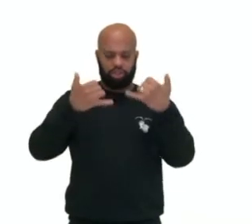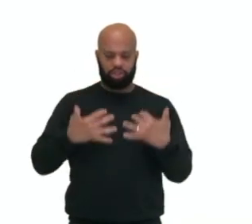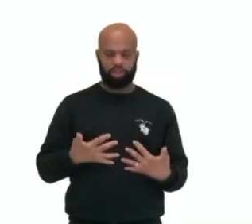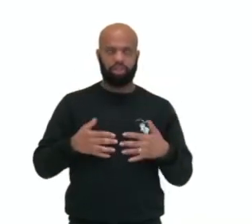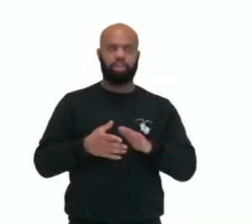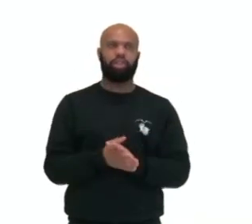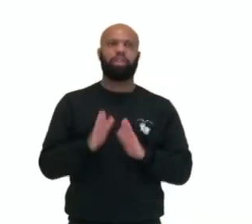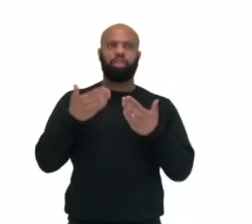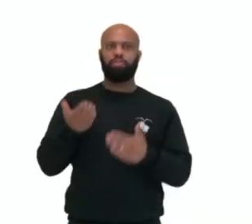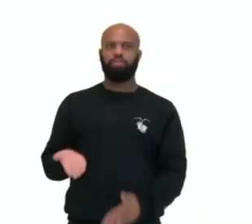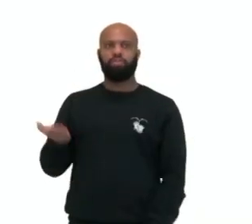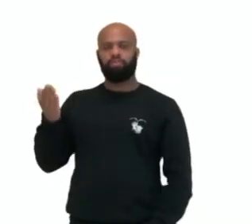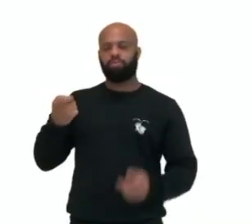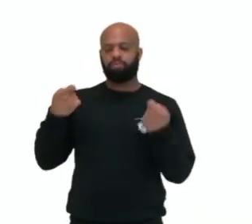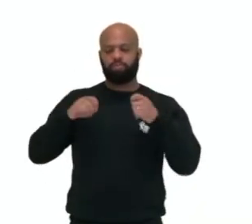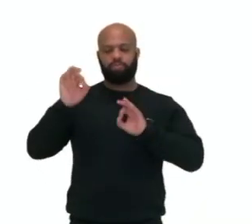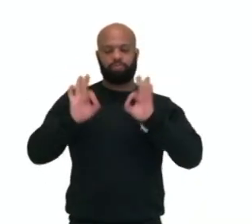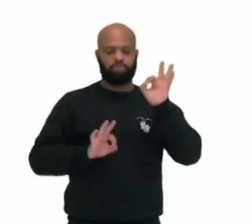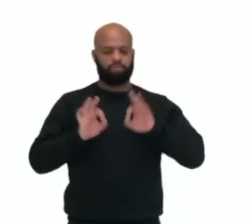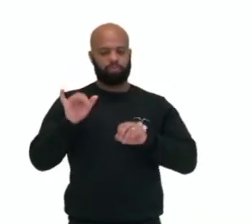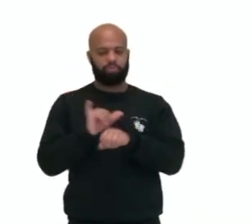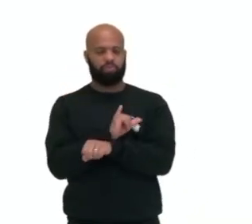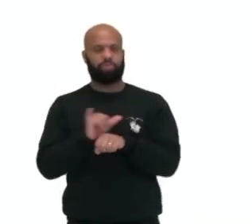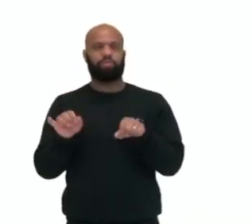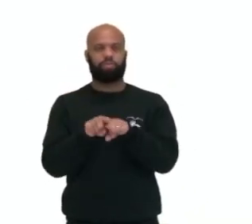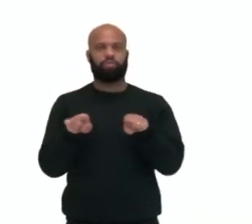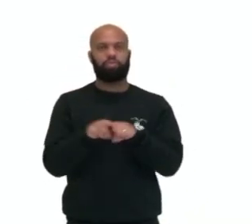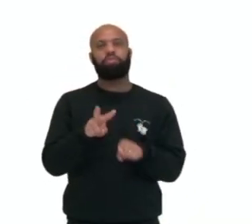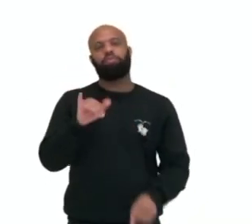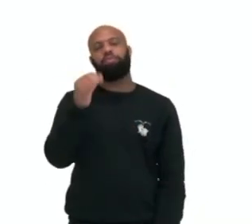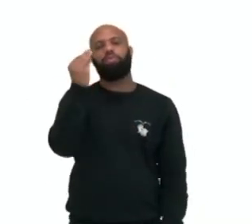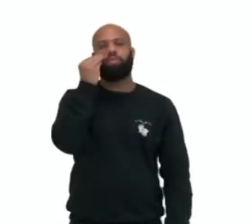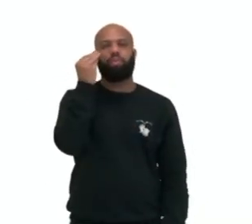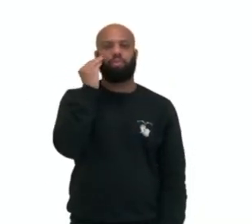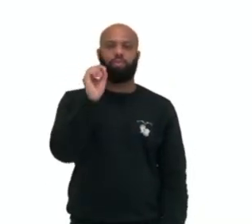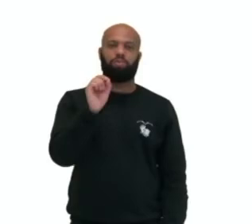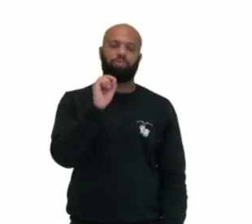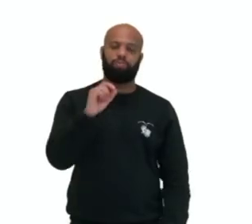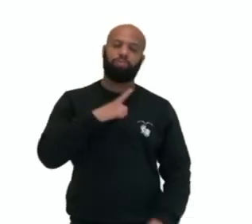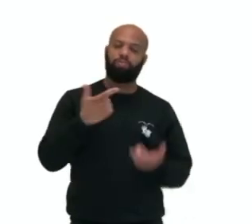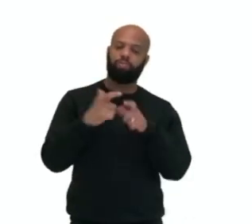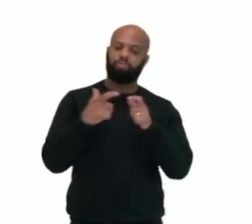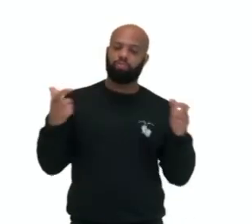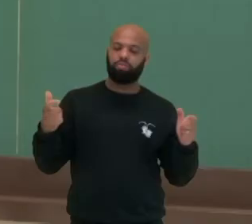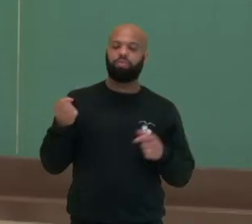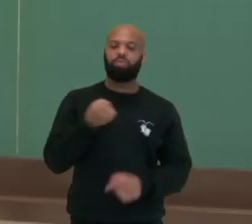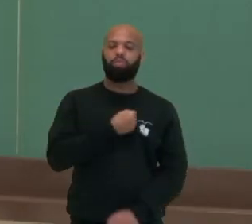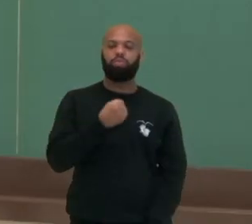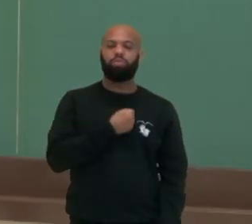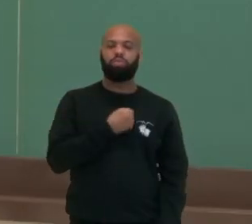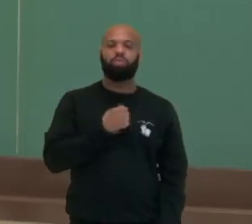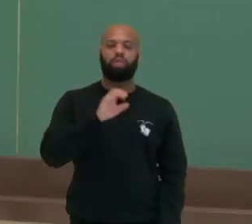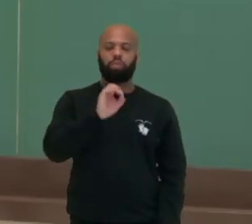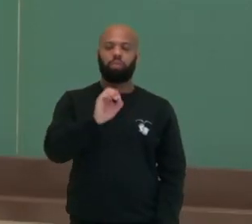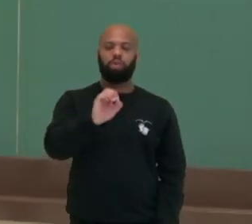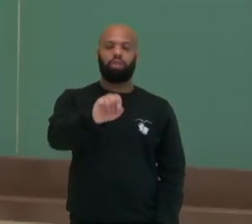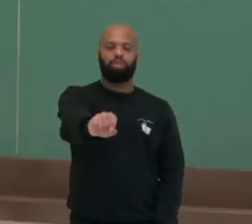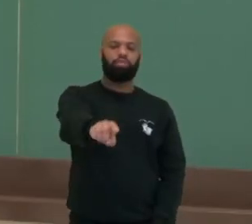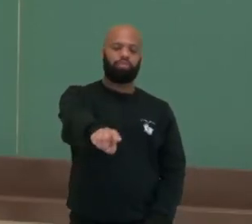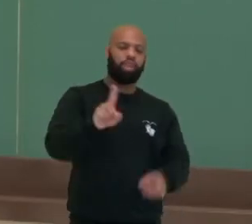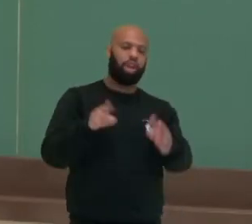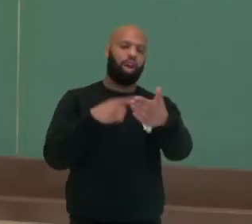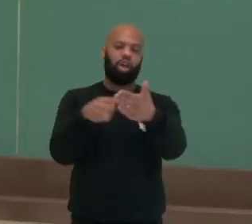O jogo requer planejamento estratégico na tentativa de colocar o maior número de bolas próximas da